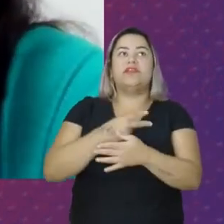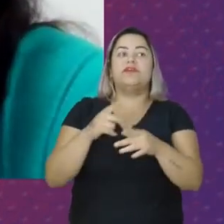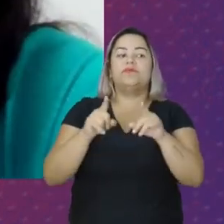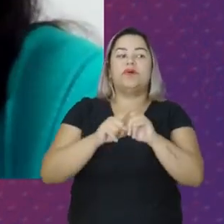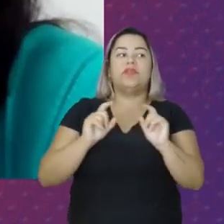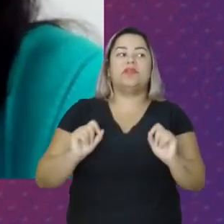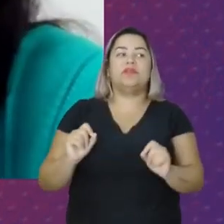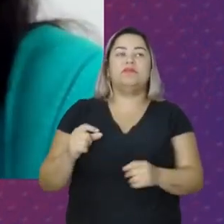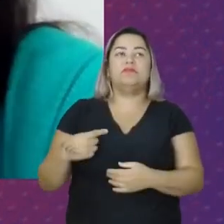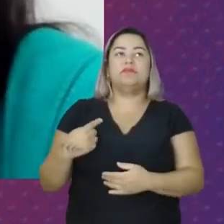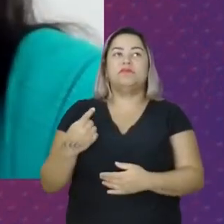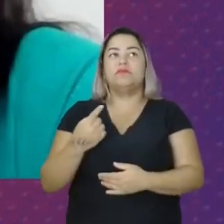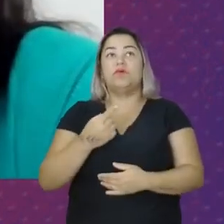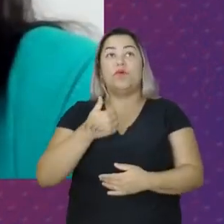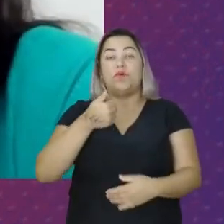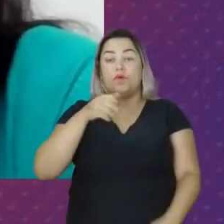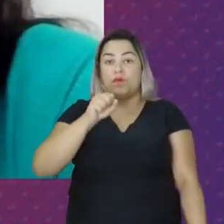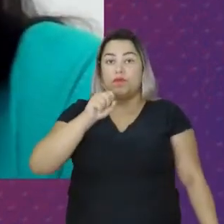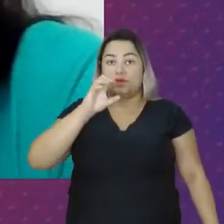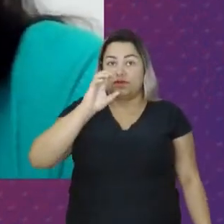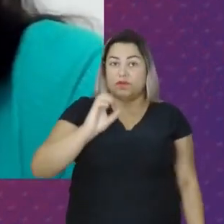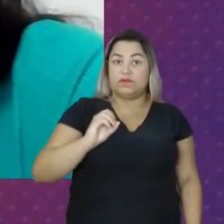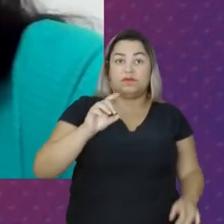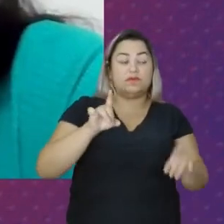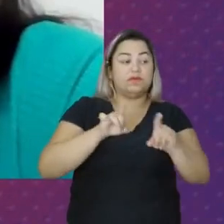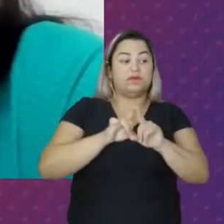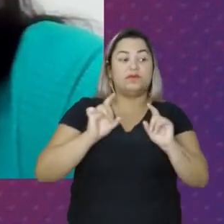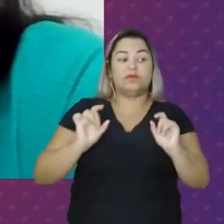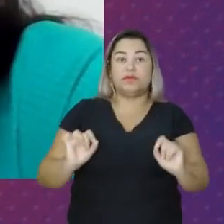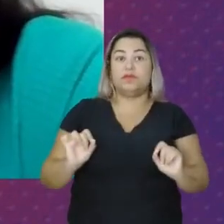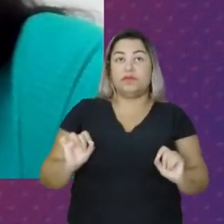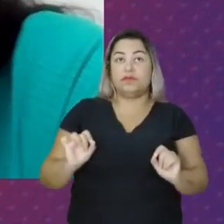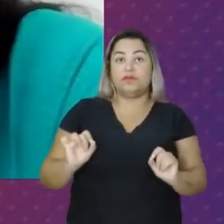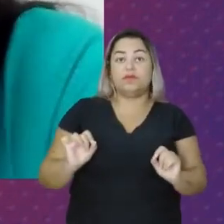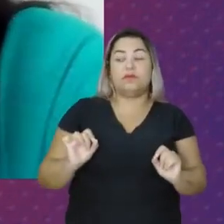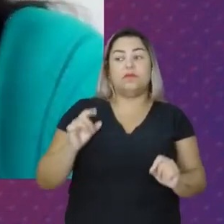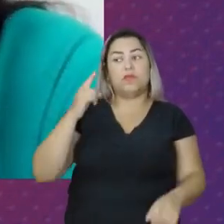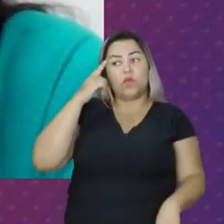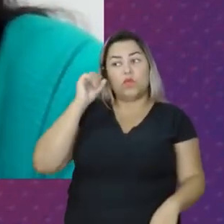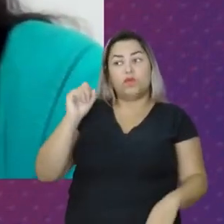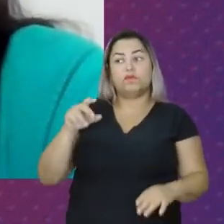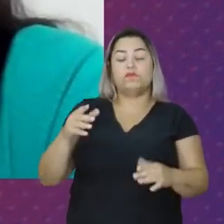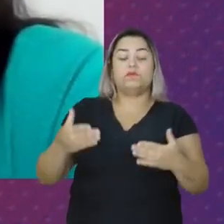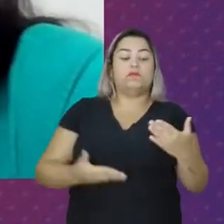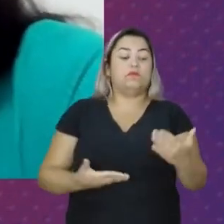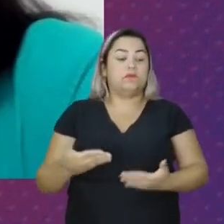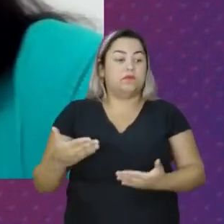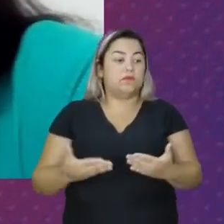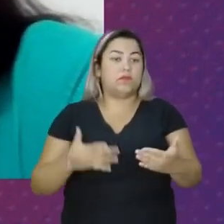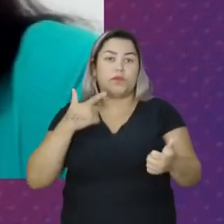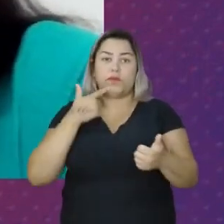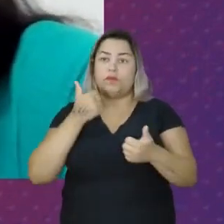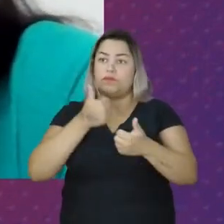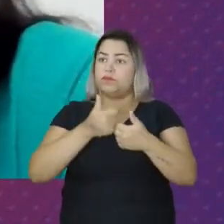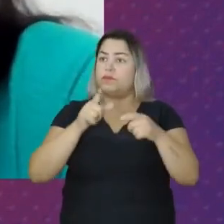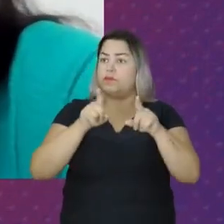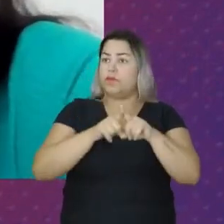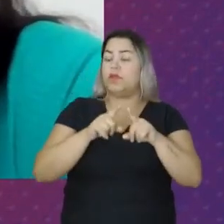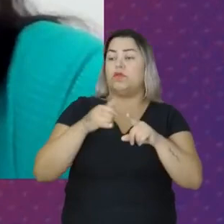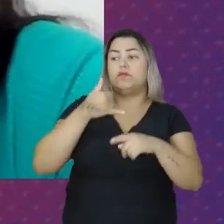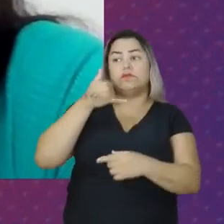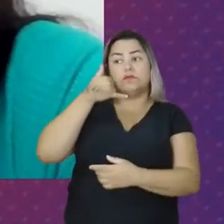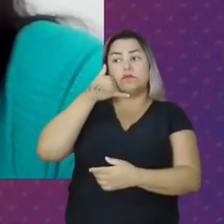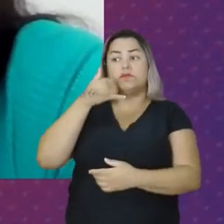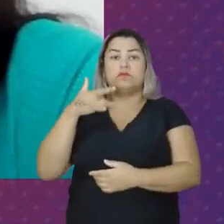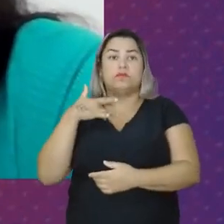hoje se configura como Ligue 180, pensava-se em um serviço próximo ao que era o Disque